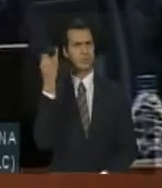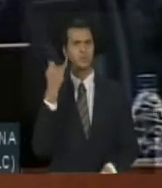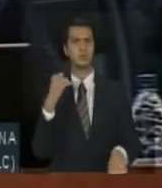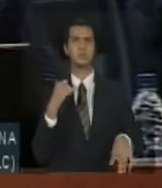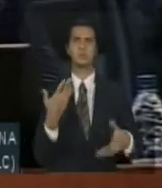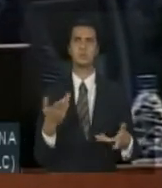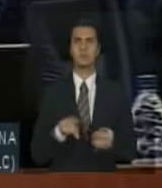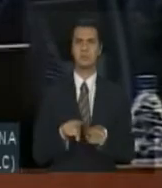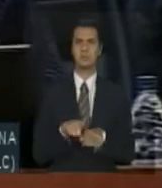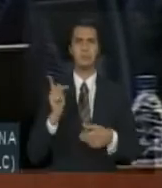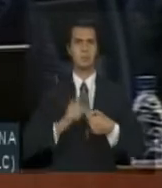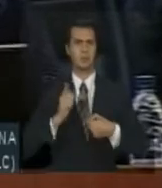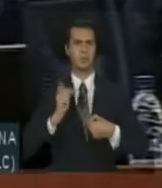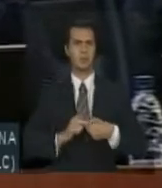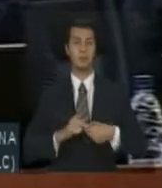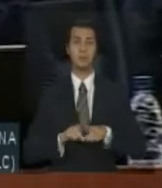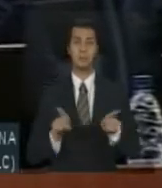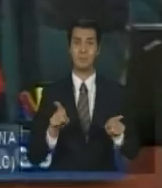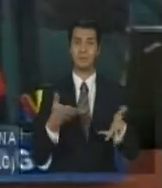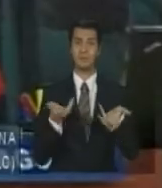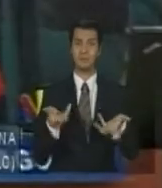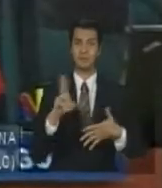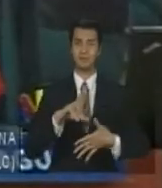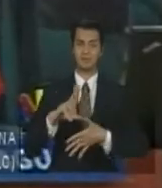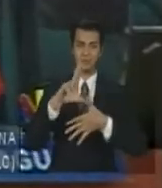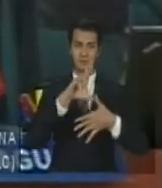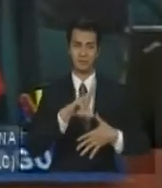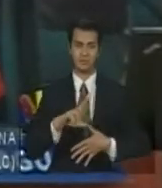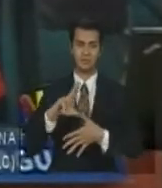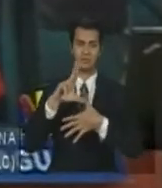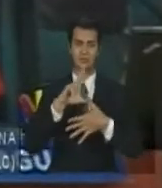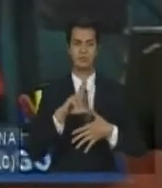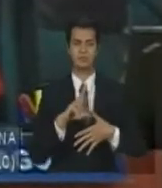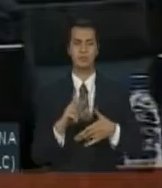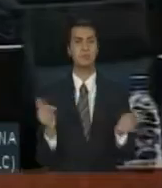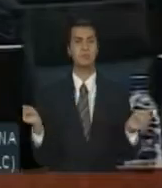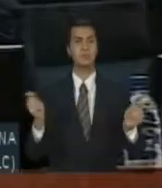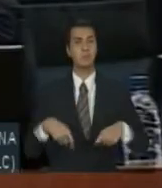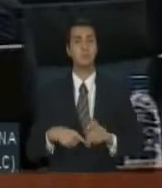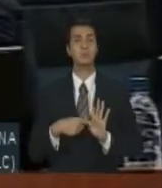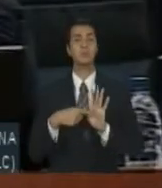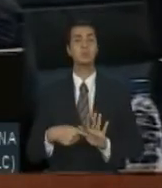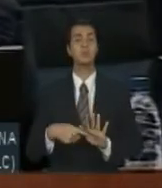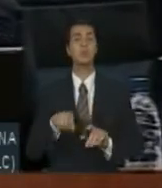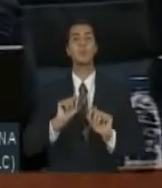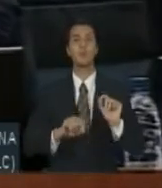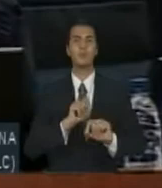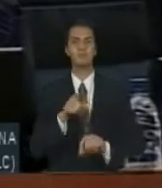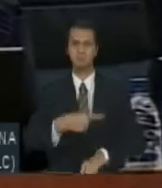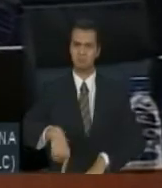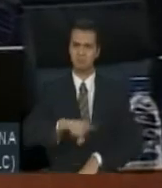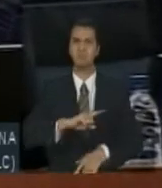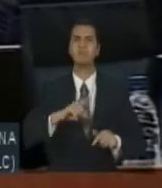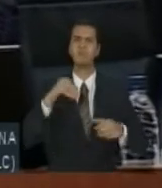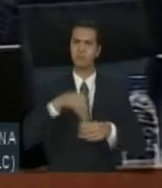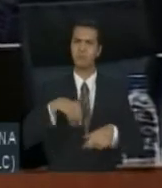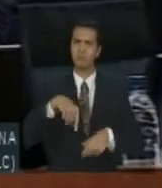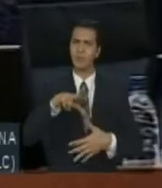de petróleo, mas uma América Latina que também mostre sua vocação